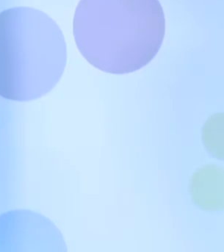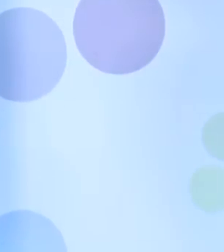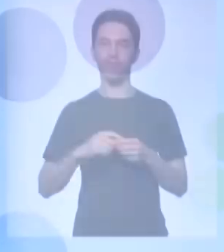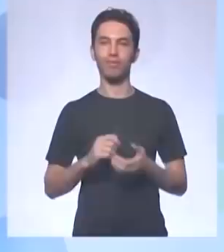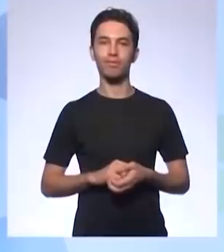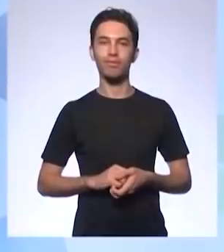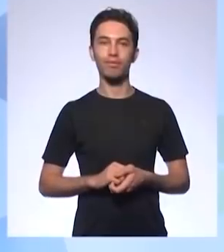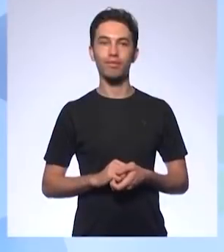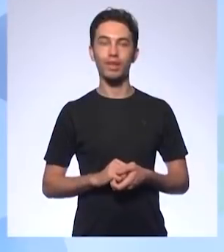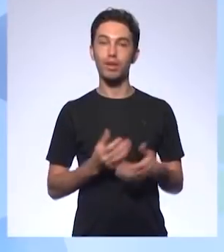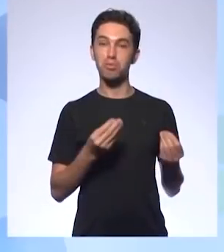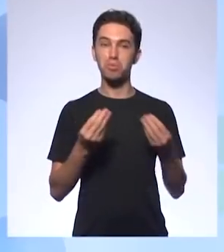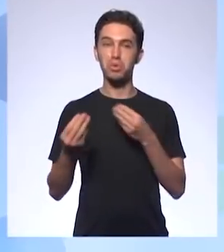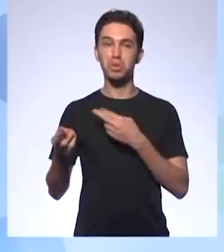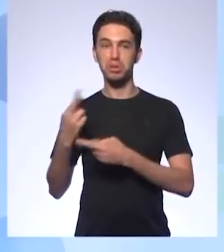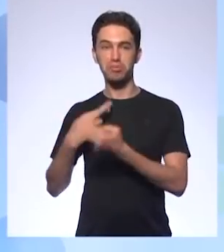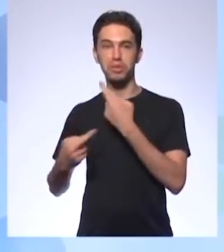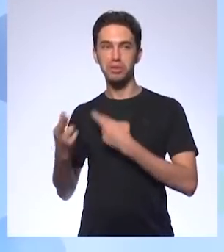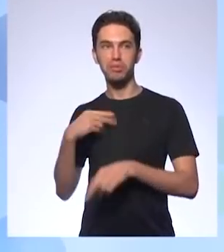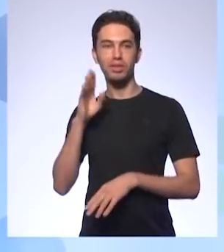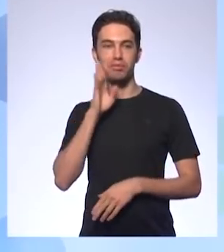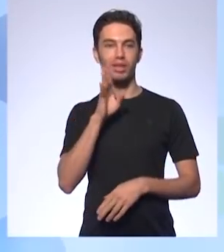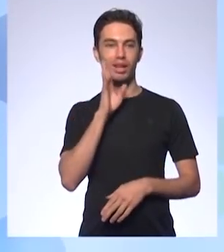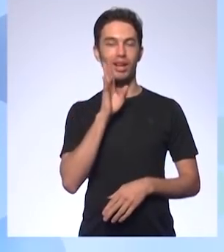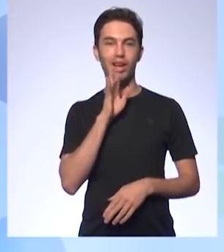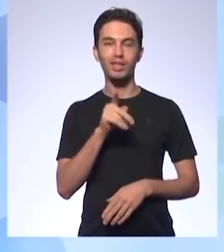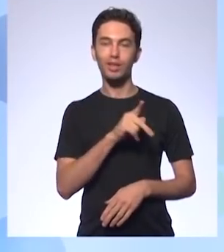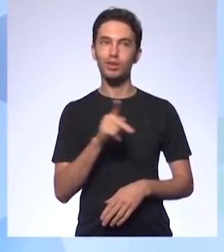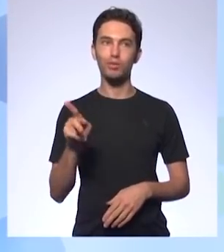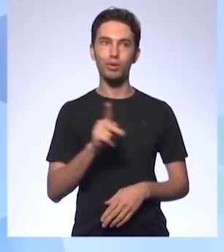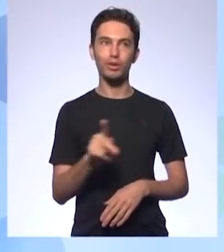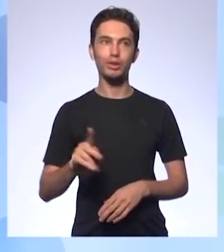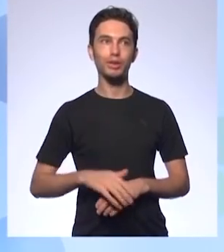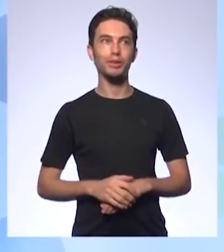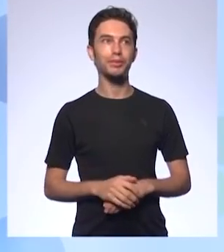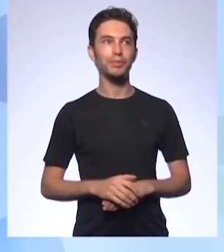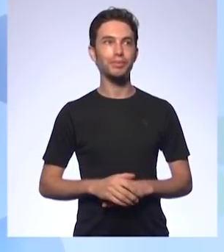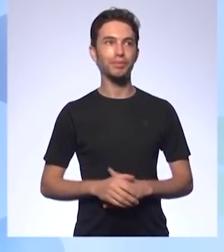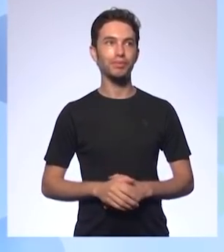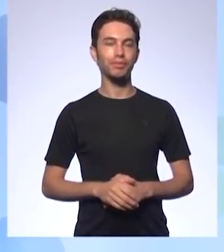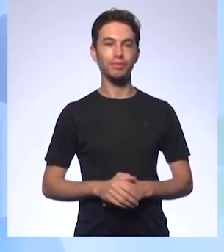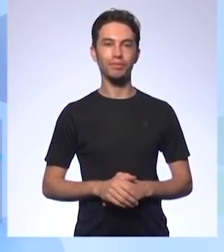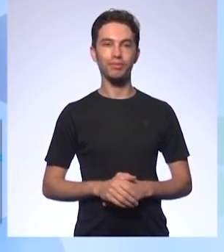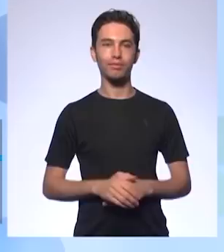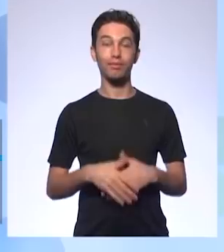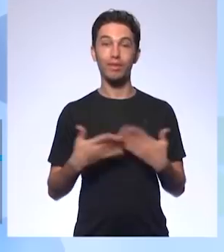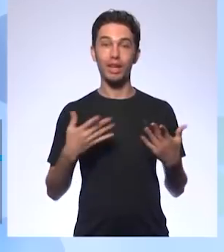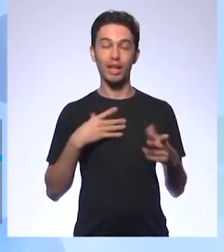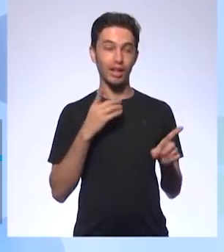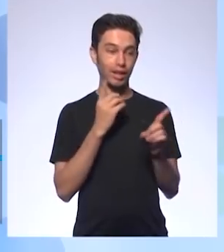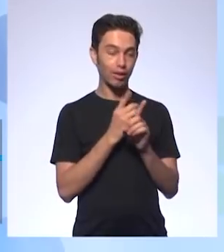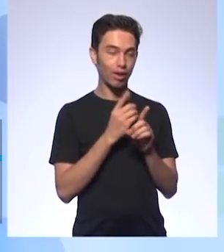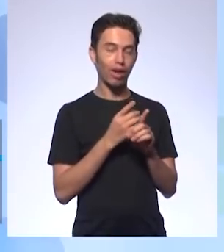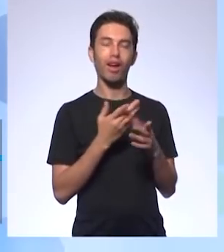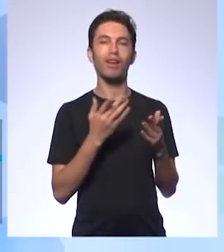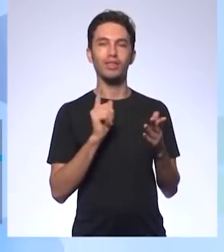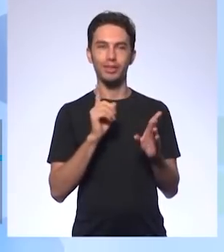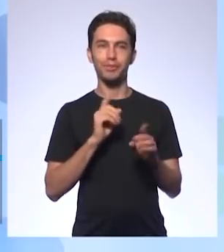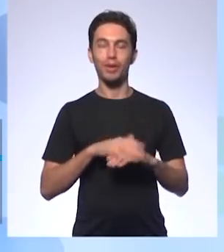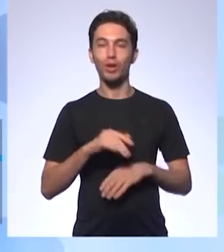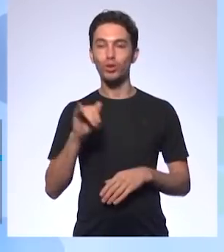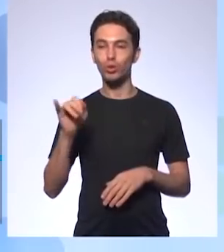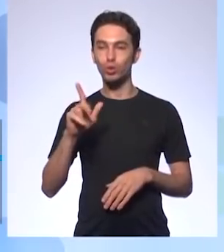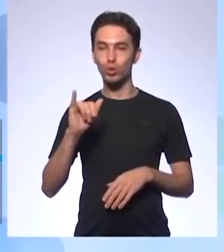Voltamos. Muitas contribuições bem legais aqui dos professores. Meu Deus do céu, cadê a que eu tinha lido? Aqui, o professor